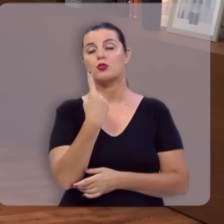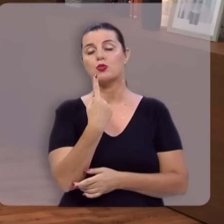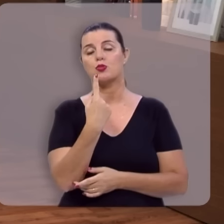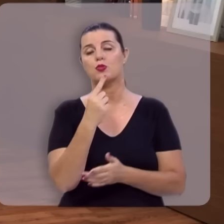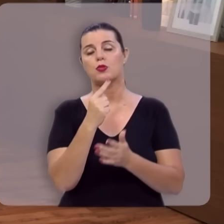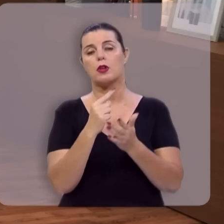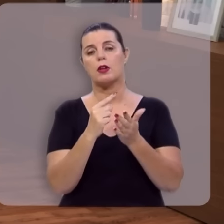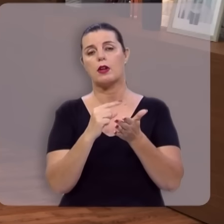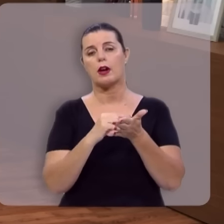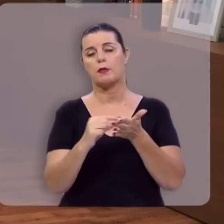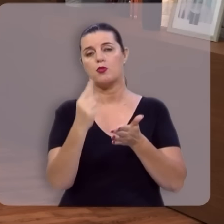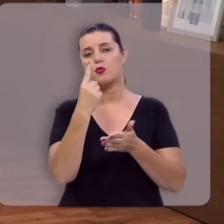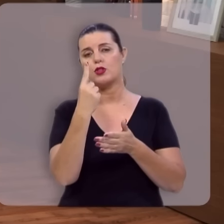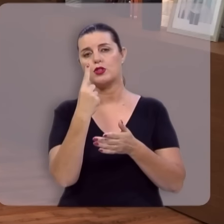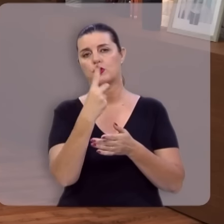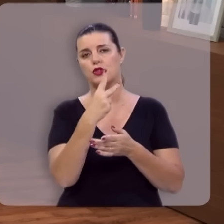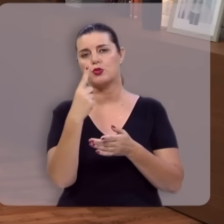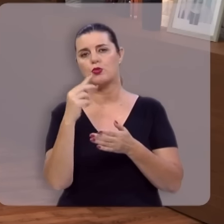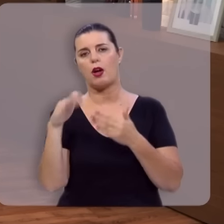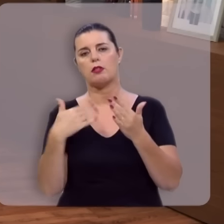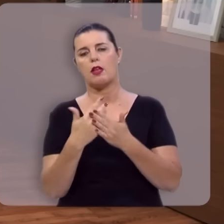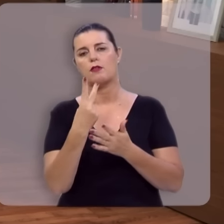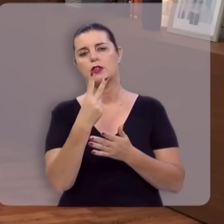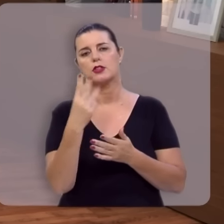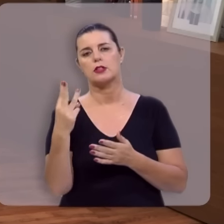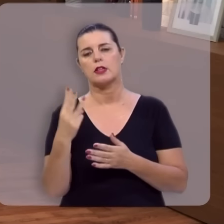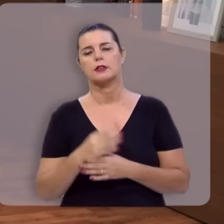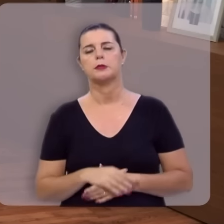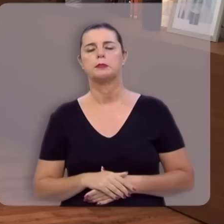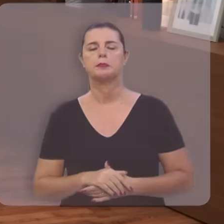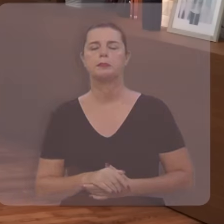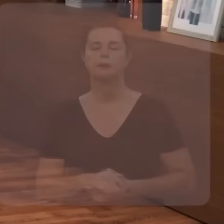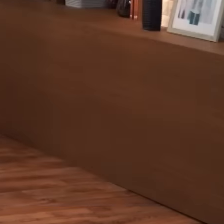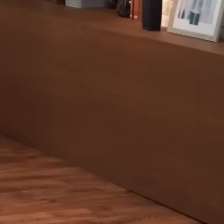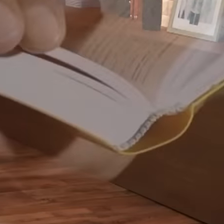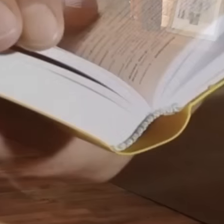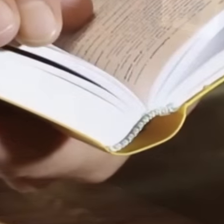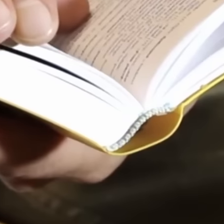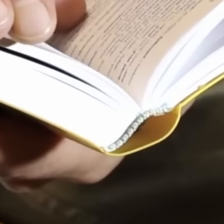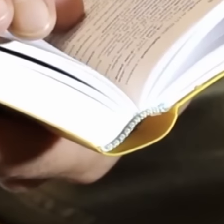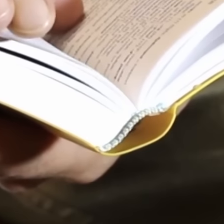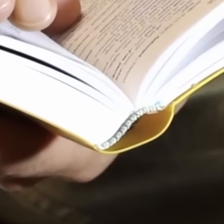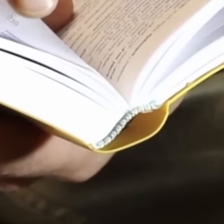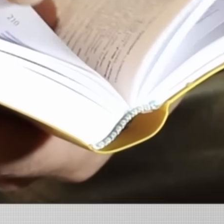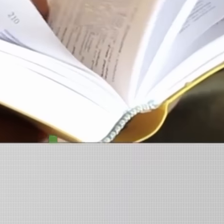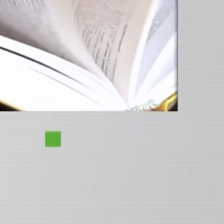1, 21 a 23. Vamos à leitura desse texto.